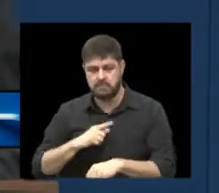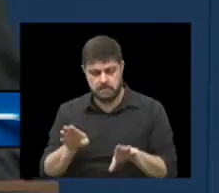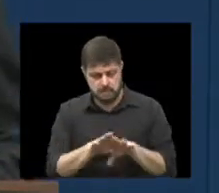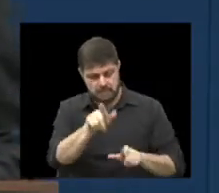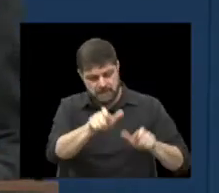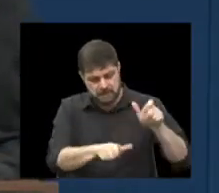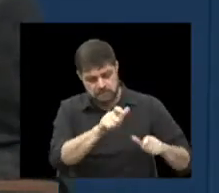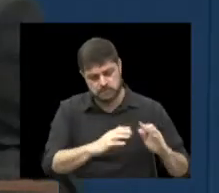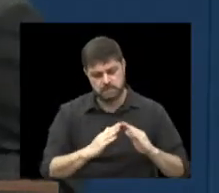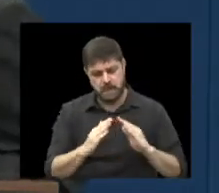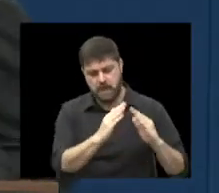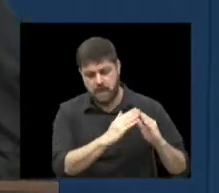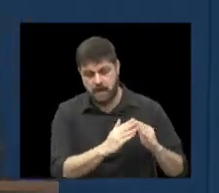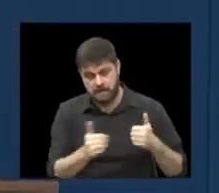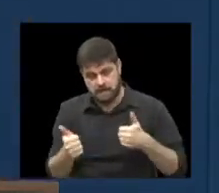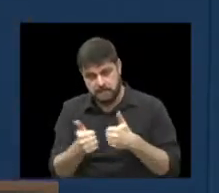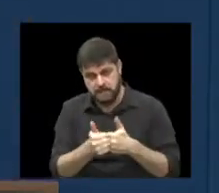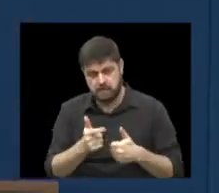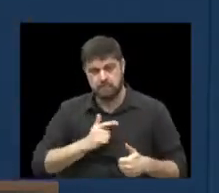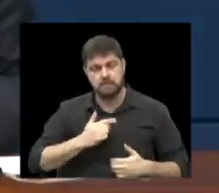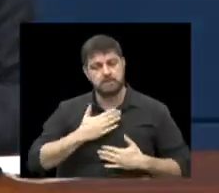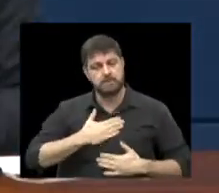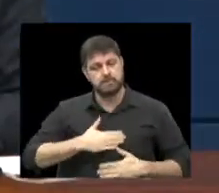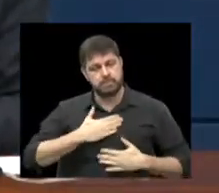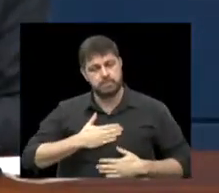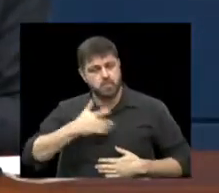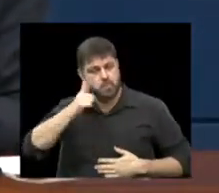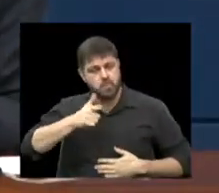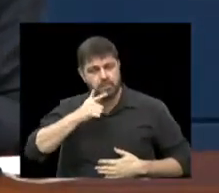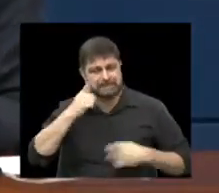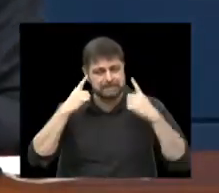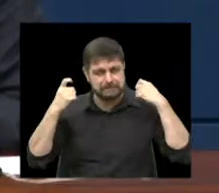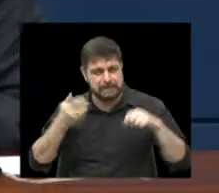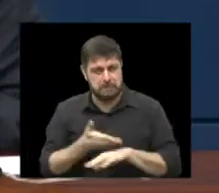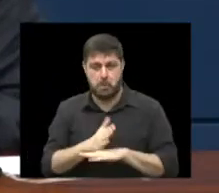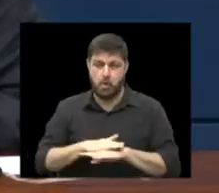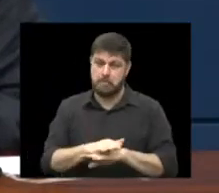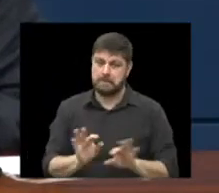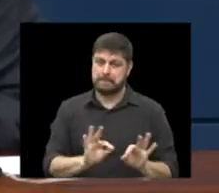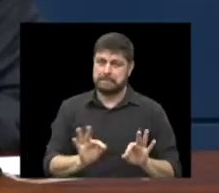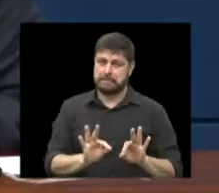do direito ao sossego público. Muito obrigado. Obrigado, vereador.